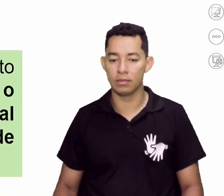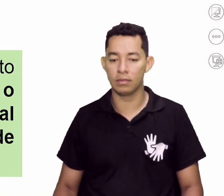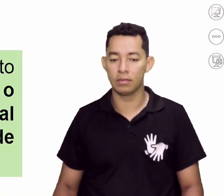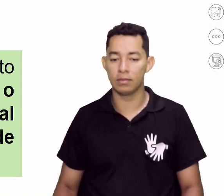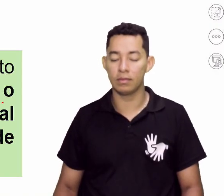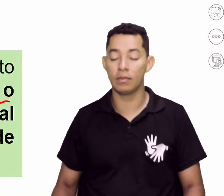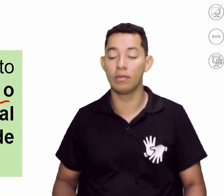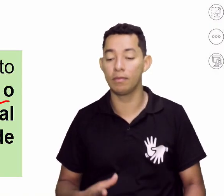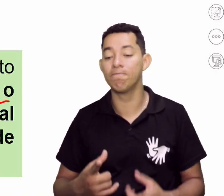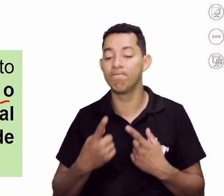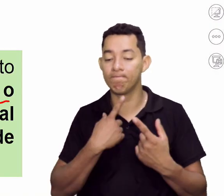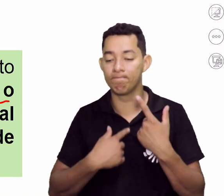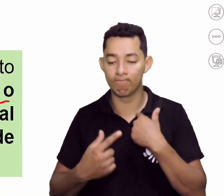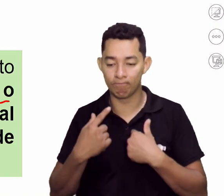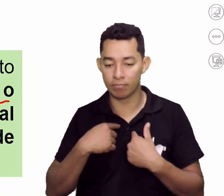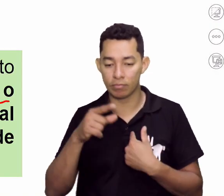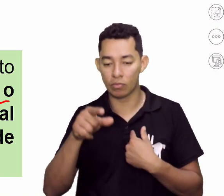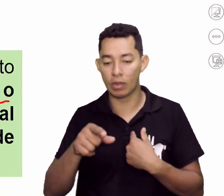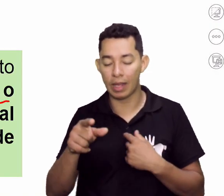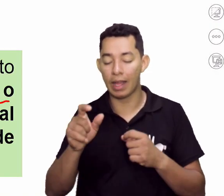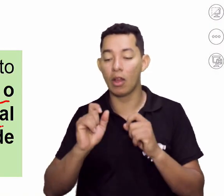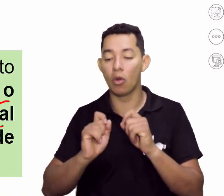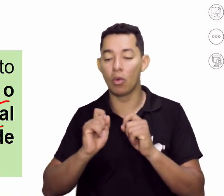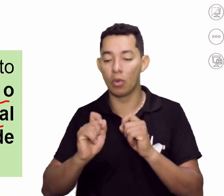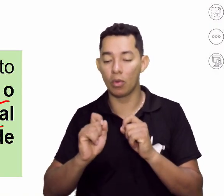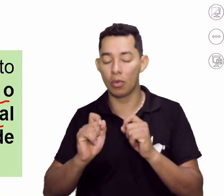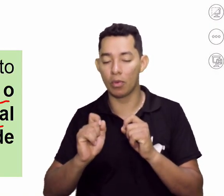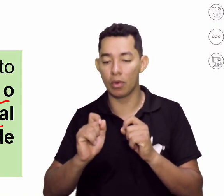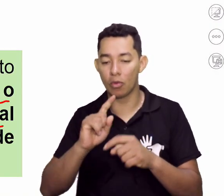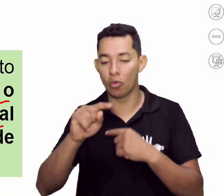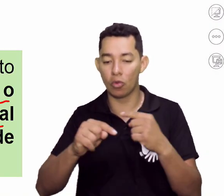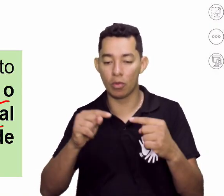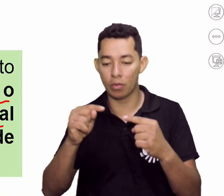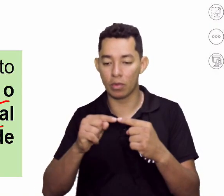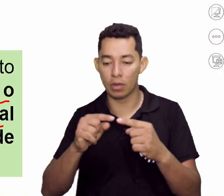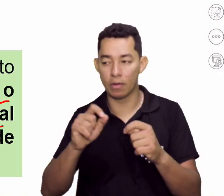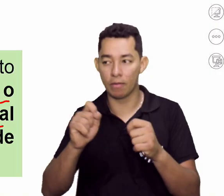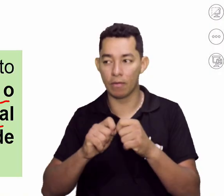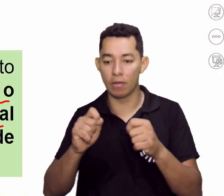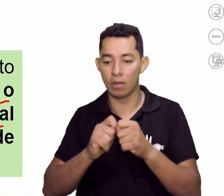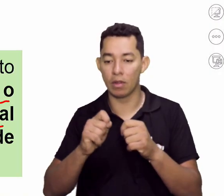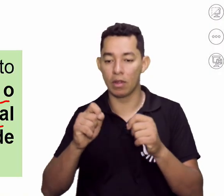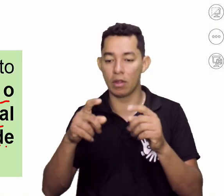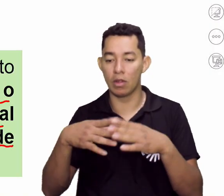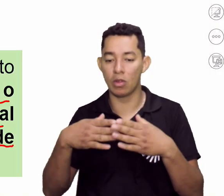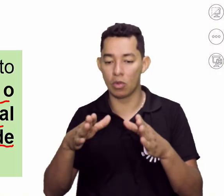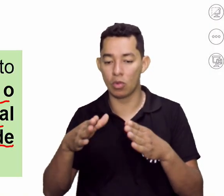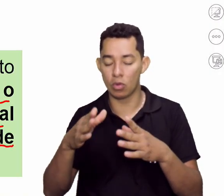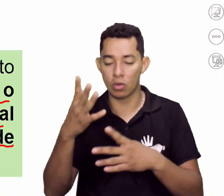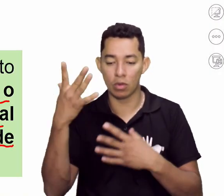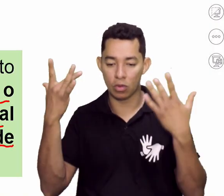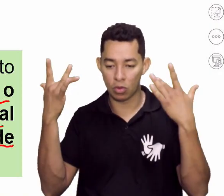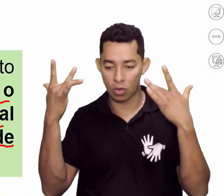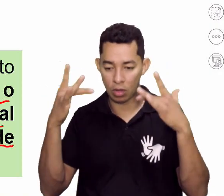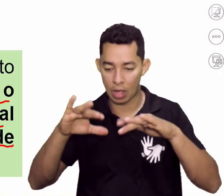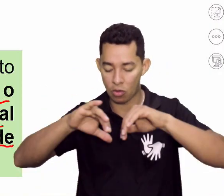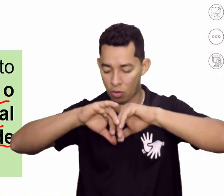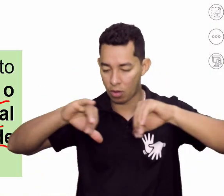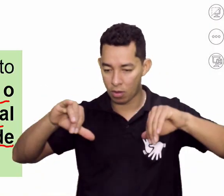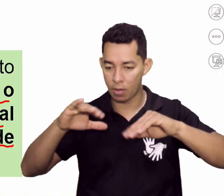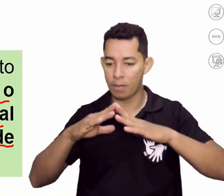era desvincular o mundo artístico do natural e distinguir forma de